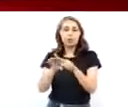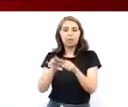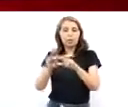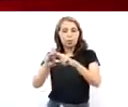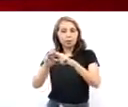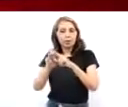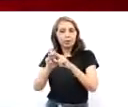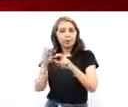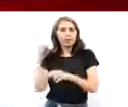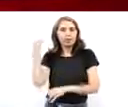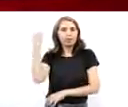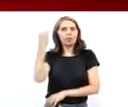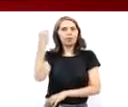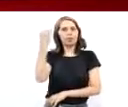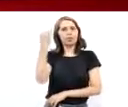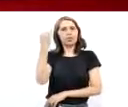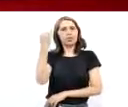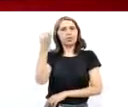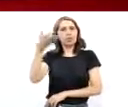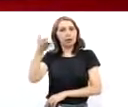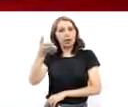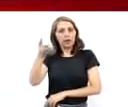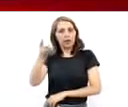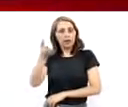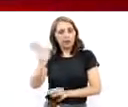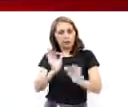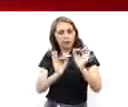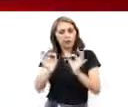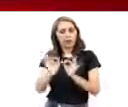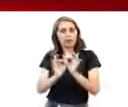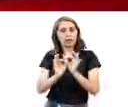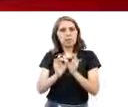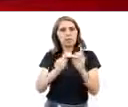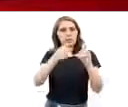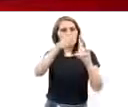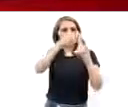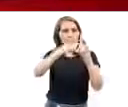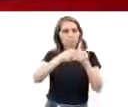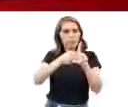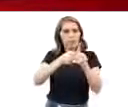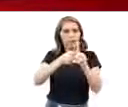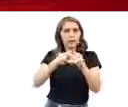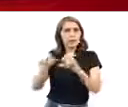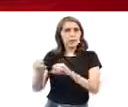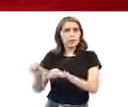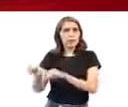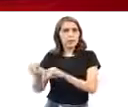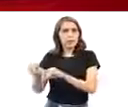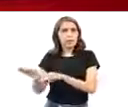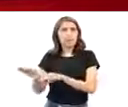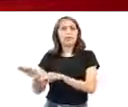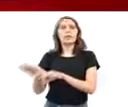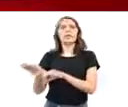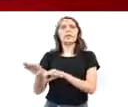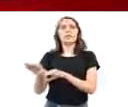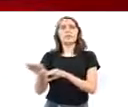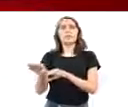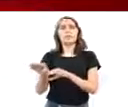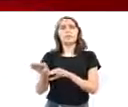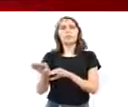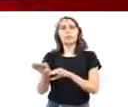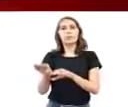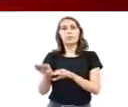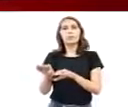mês de setembro, um projeto, que é um programa que nós estamos colocando agora em rede, da saúde mental dos profissionais da